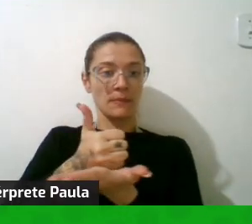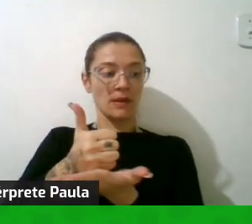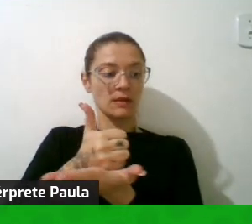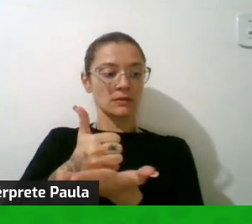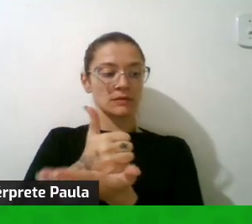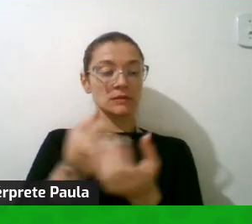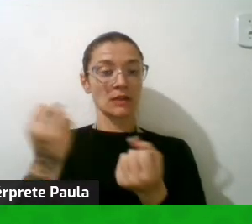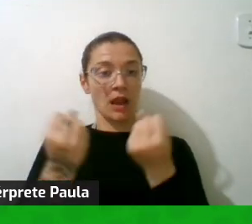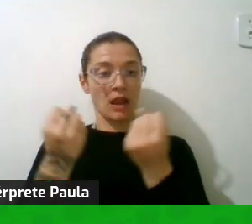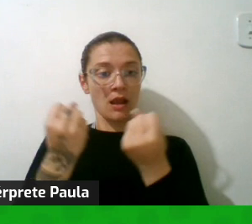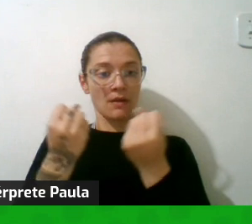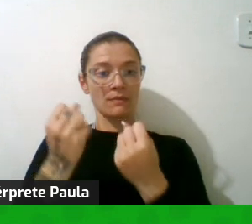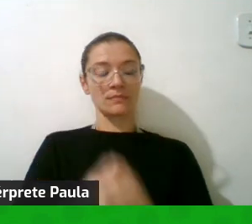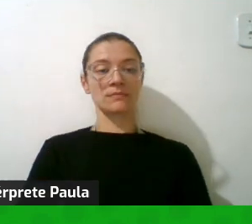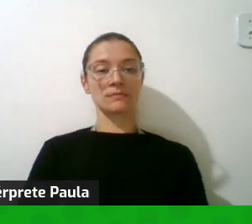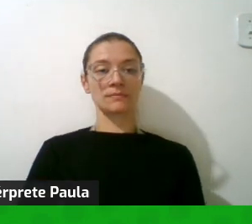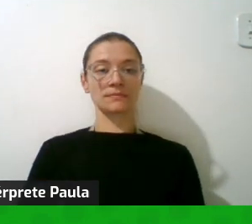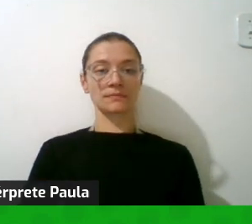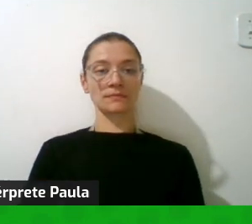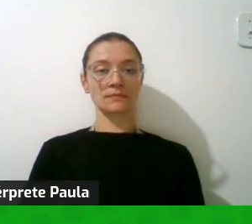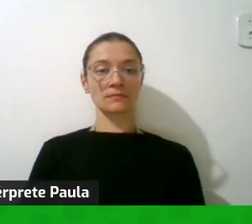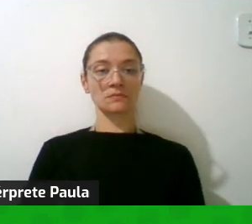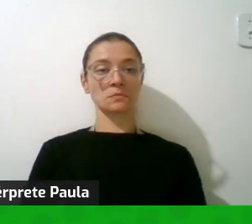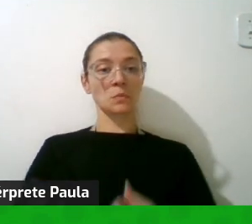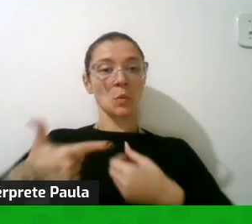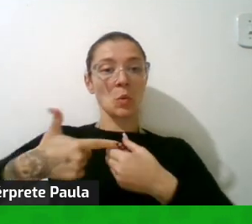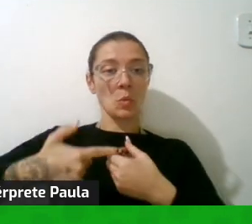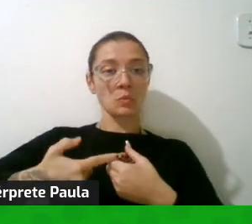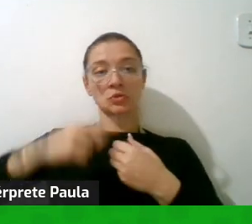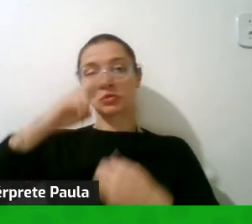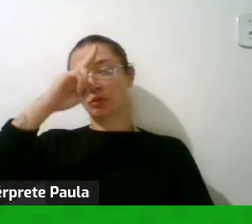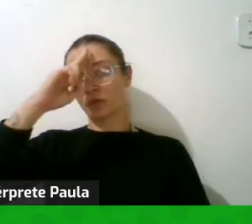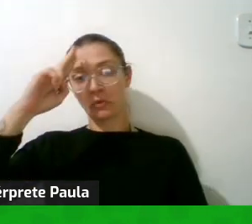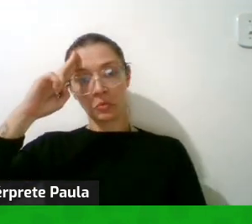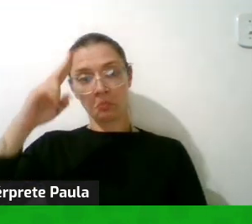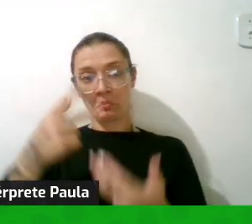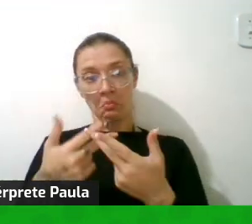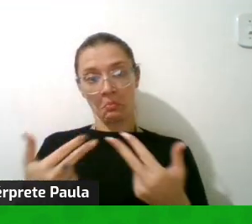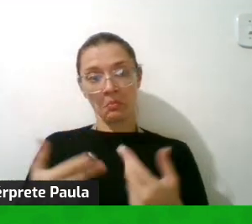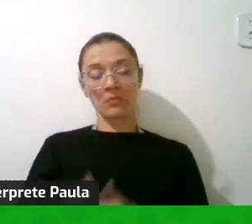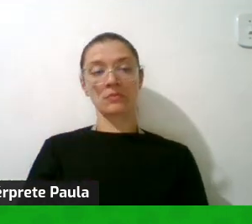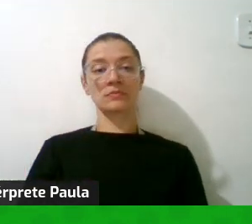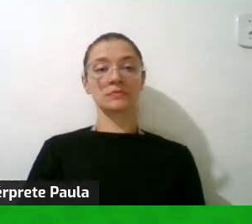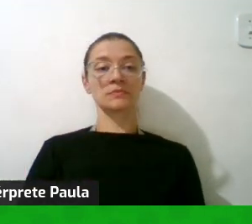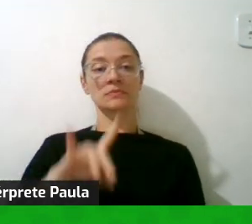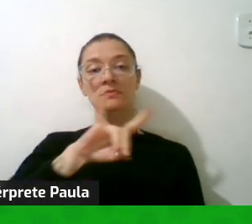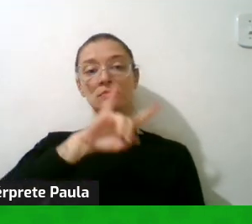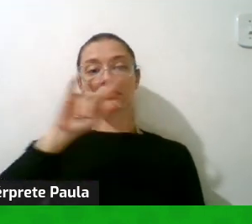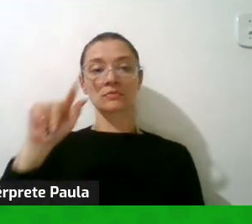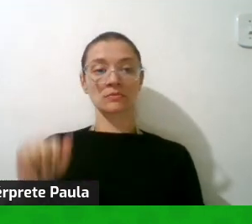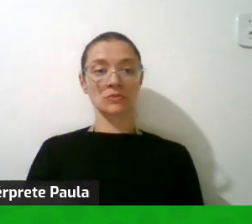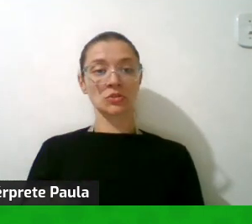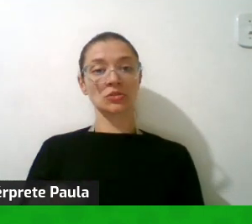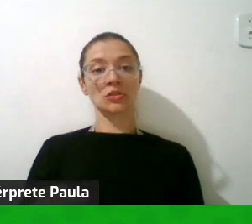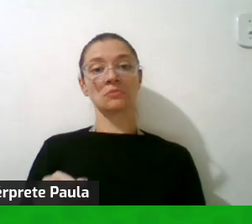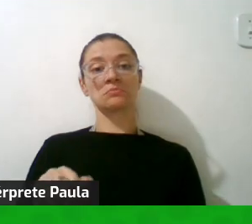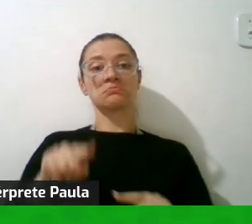carro, seria combustível, Uber, alguma coisa assim. Datas, vou colocar sortido aqui, Ctrl